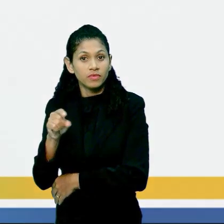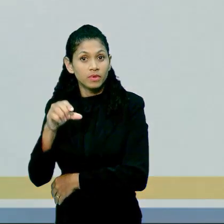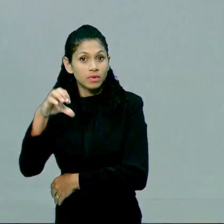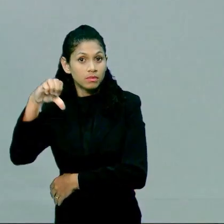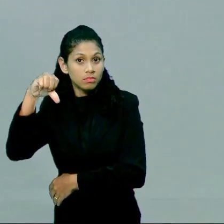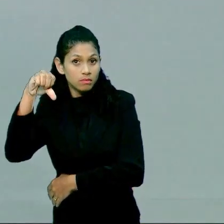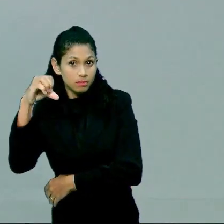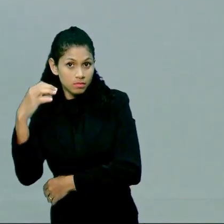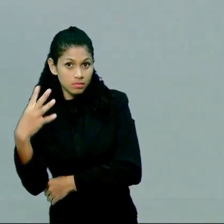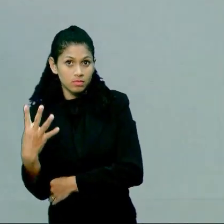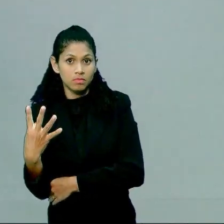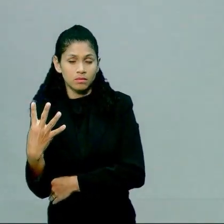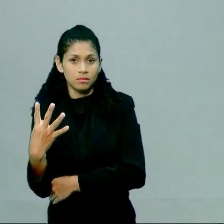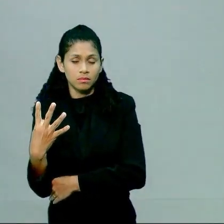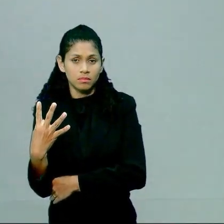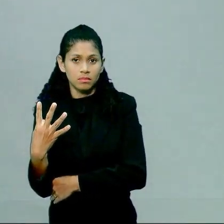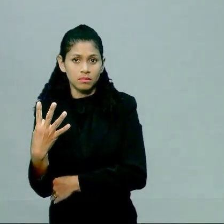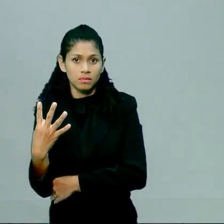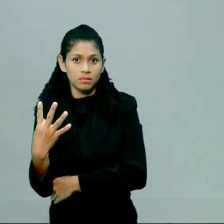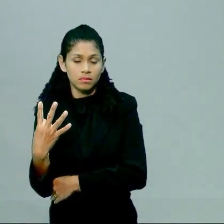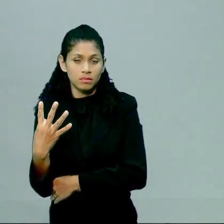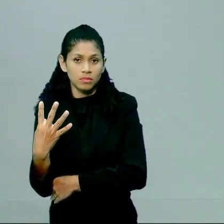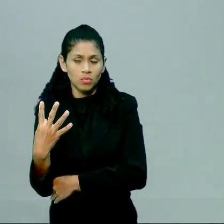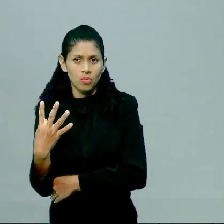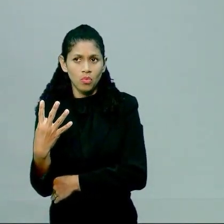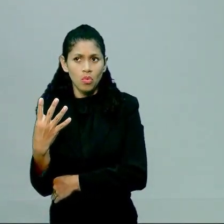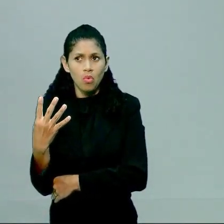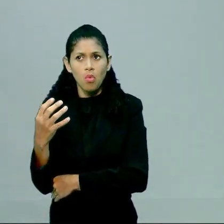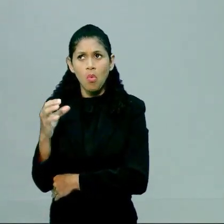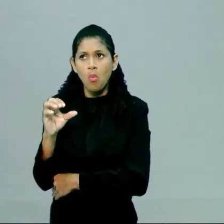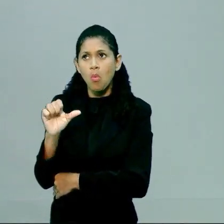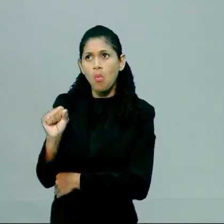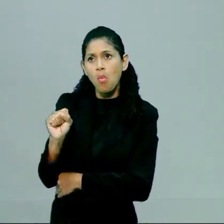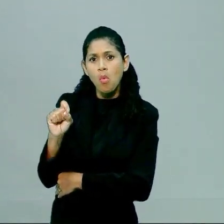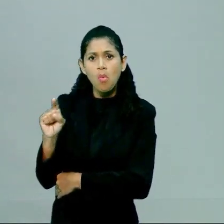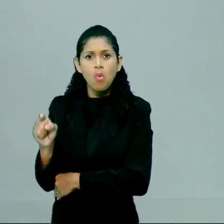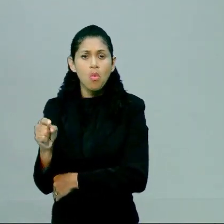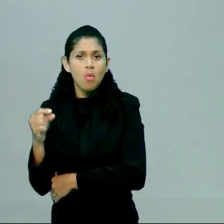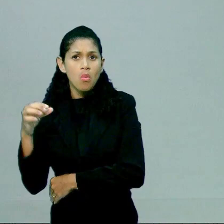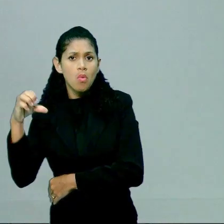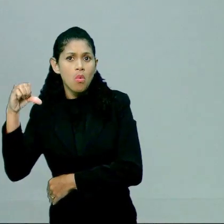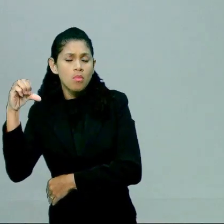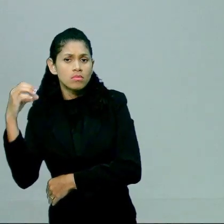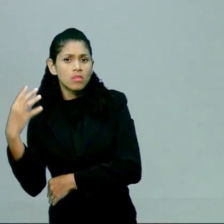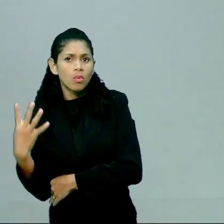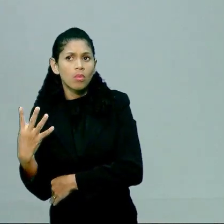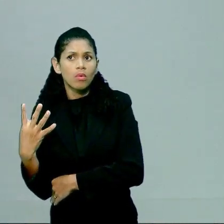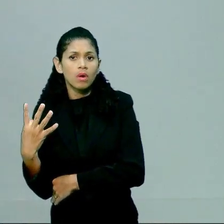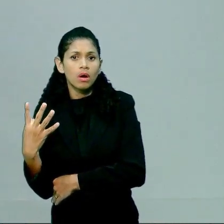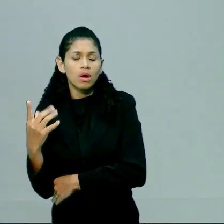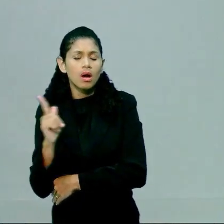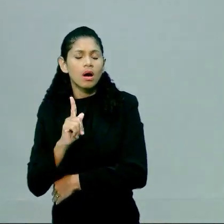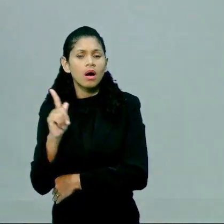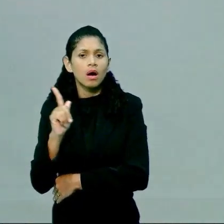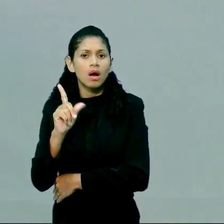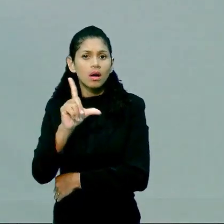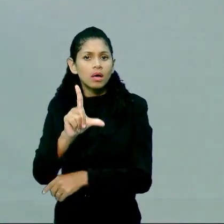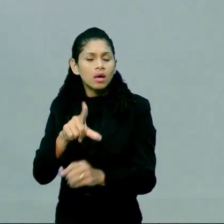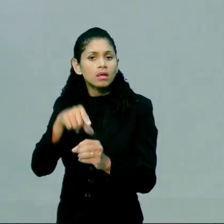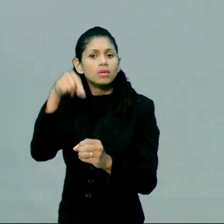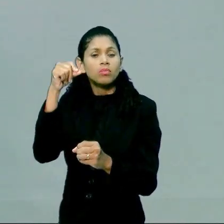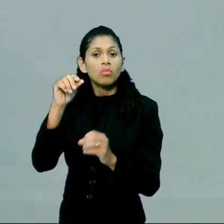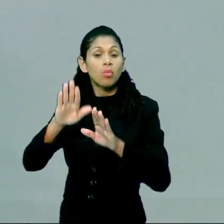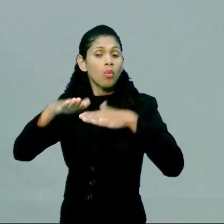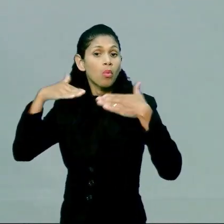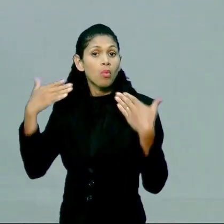8,94. Então, quando ele fala 8,94, lá nas alternativas, qual é